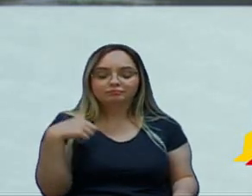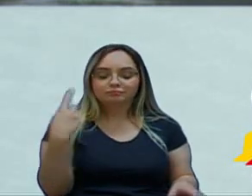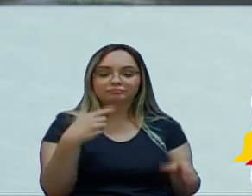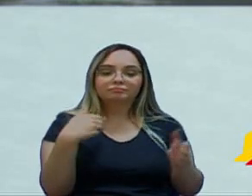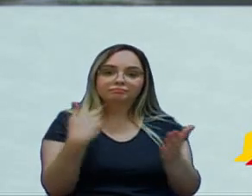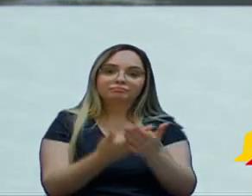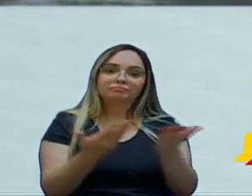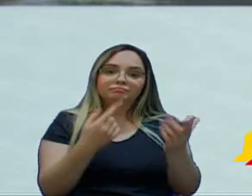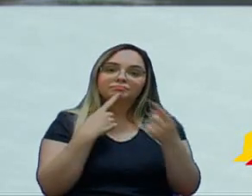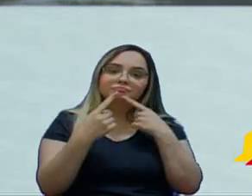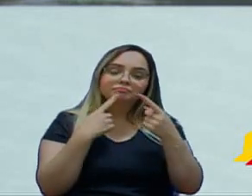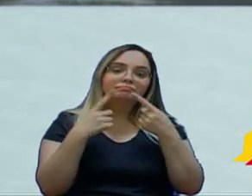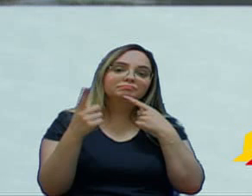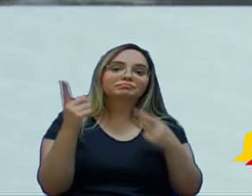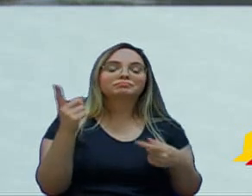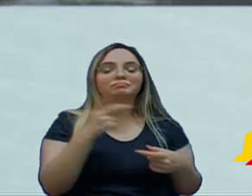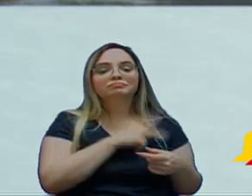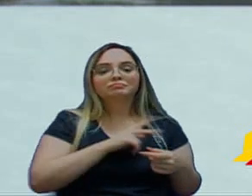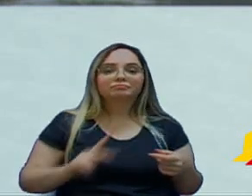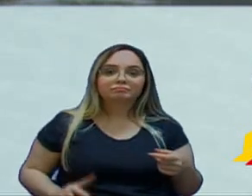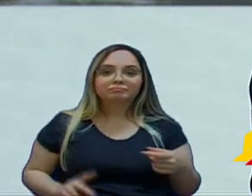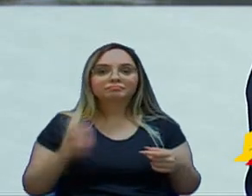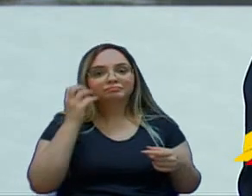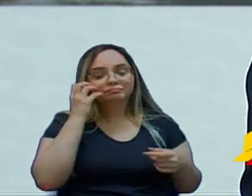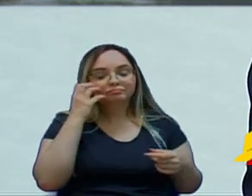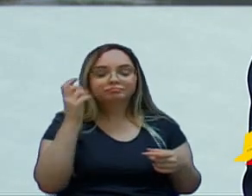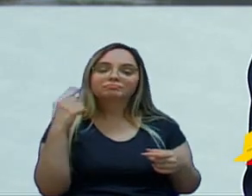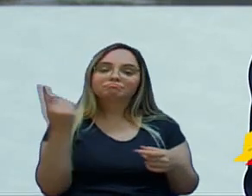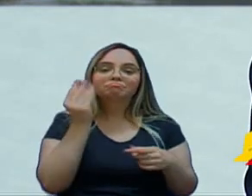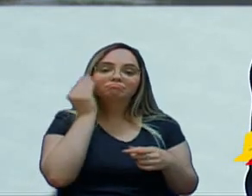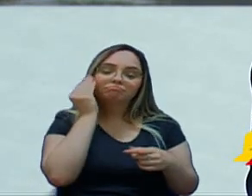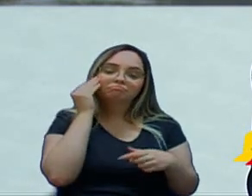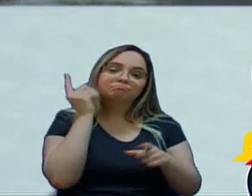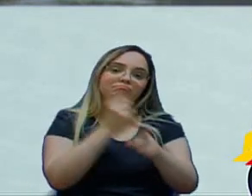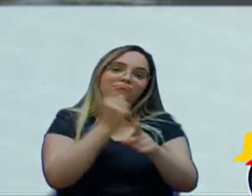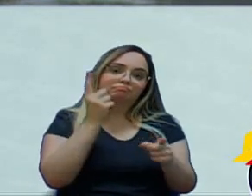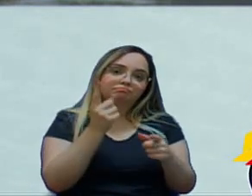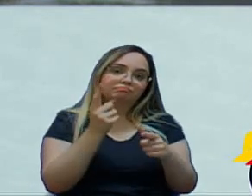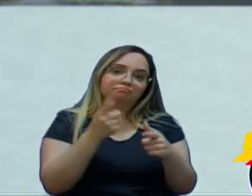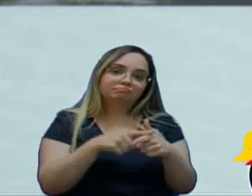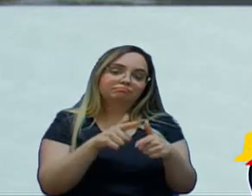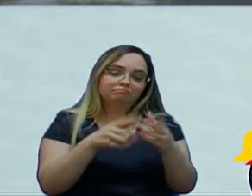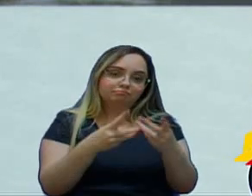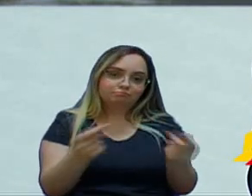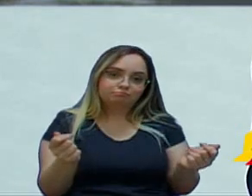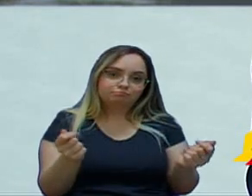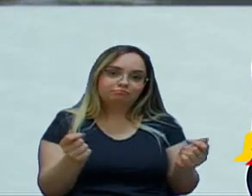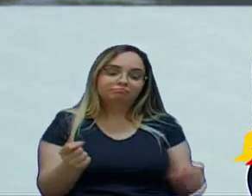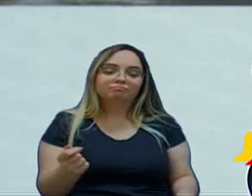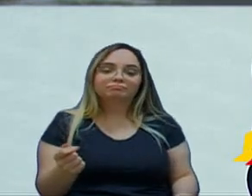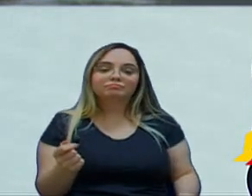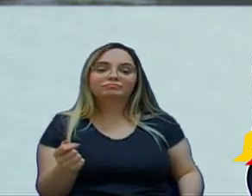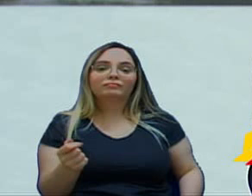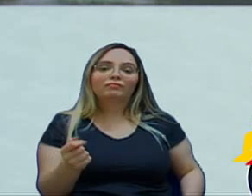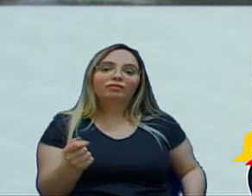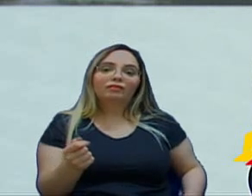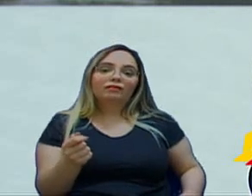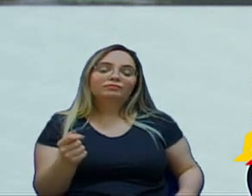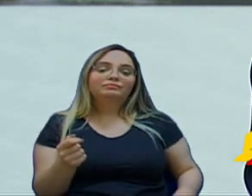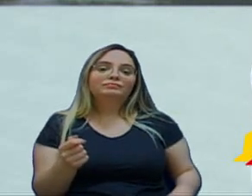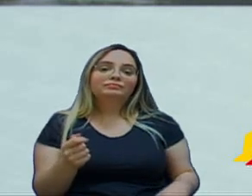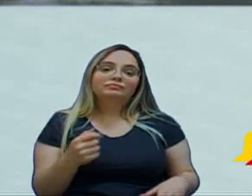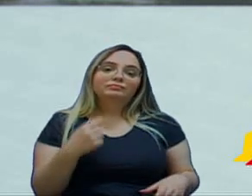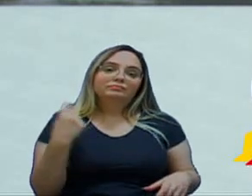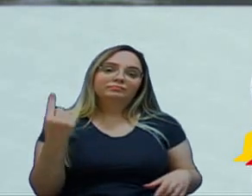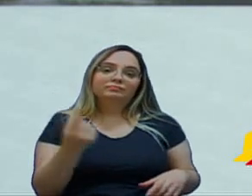presidente Cláudio, vem ajudando a gente também a achar uma solução, e a gente fica nesse